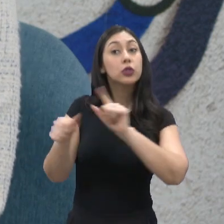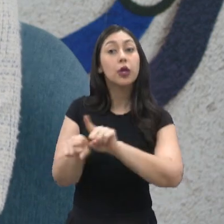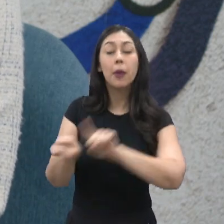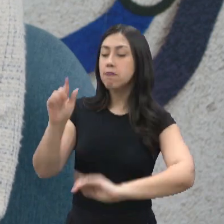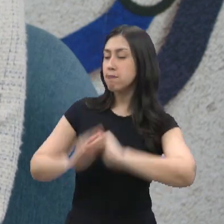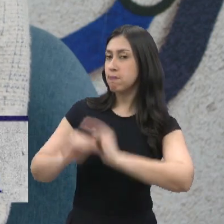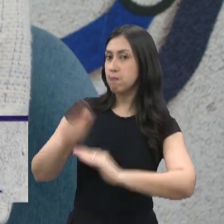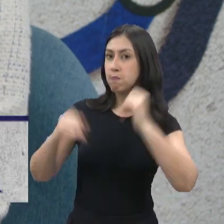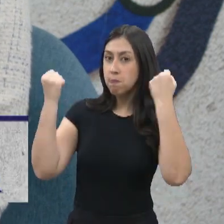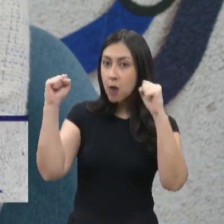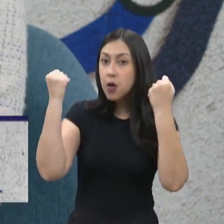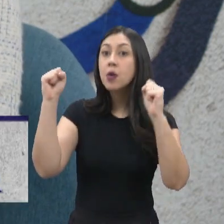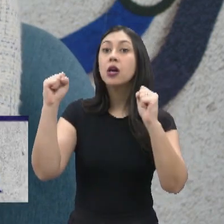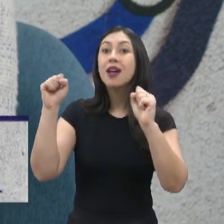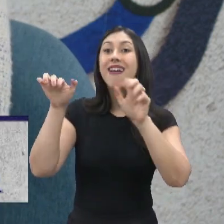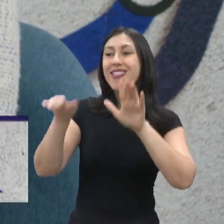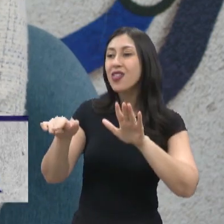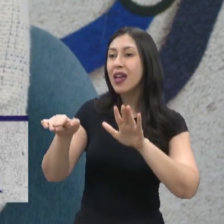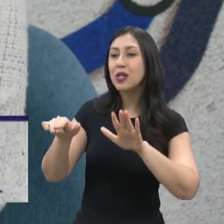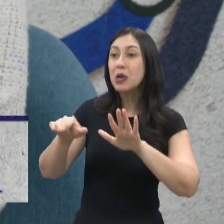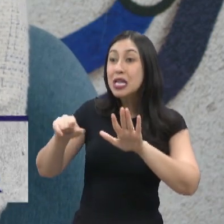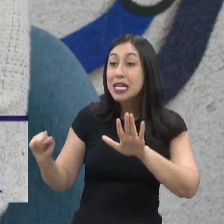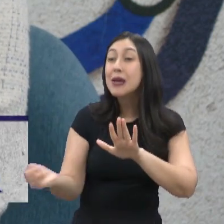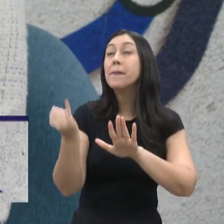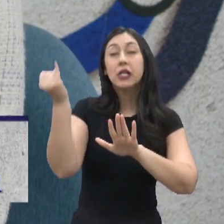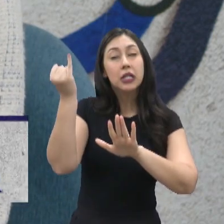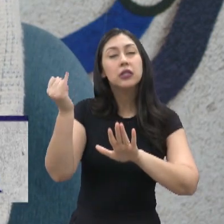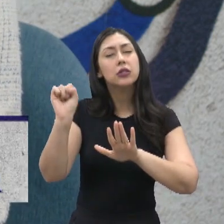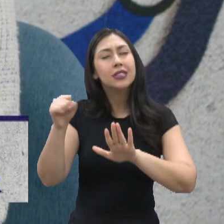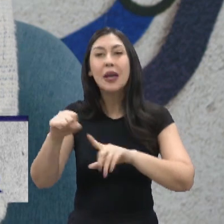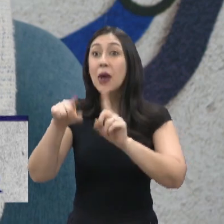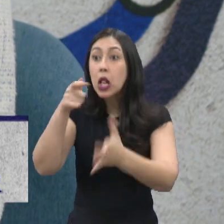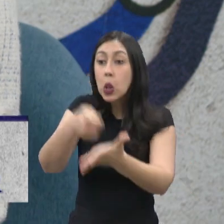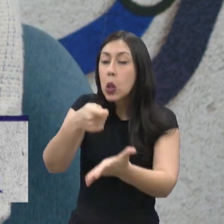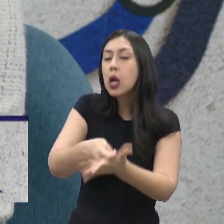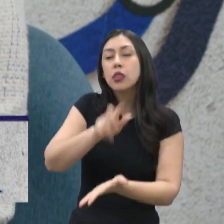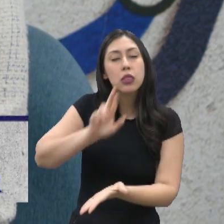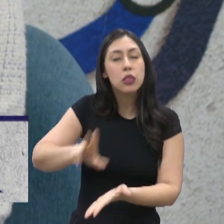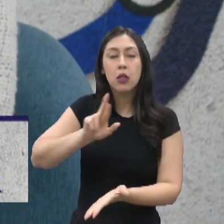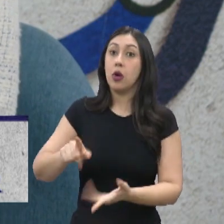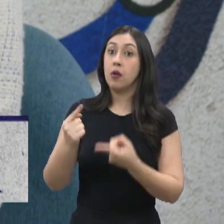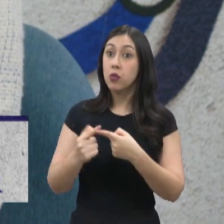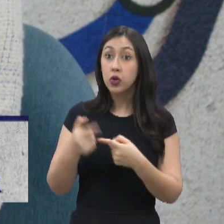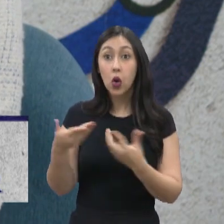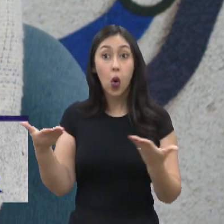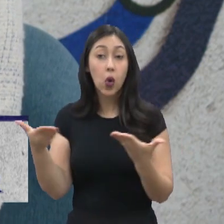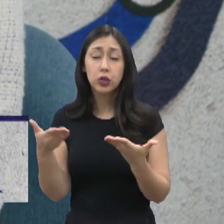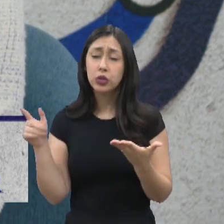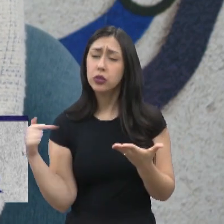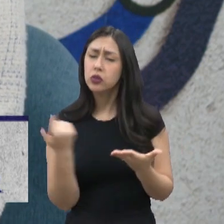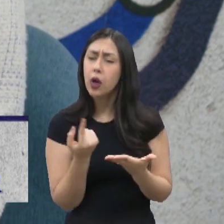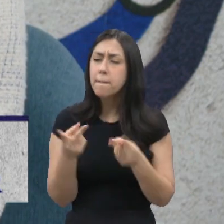físicos é um diferencial. Mas não é uma obrigatoriedade, porque a gente vê aí hoje em dia essa